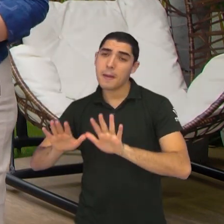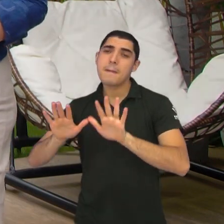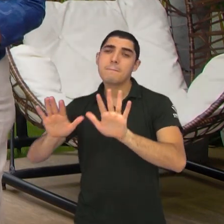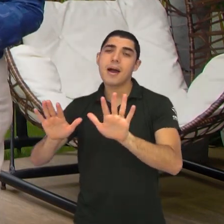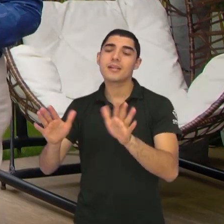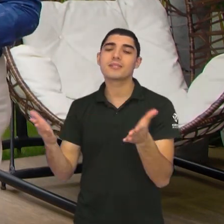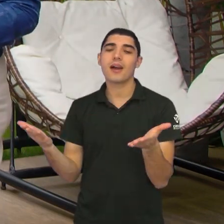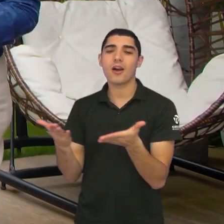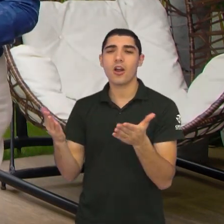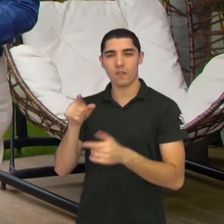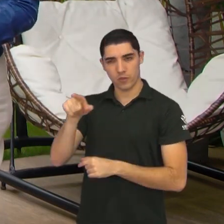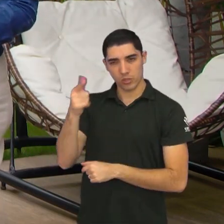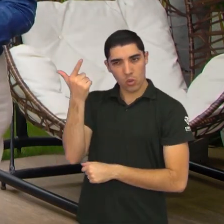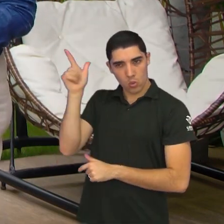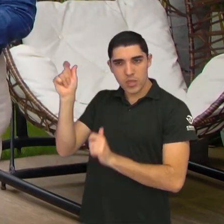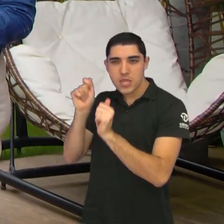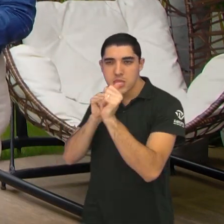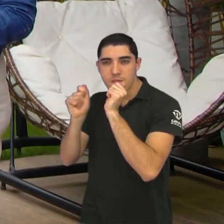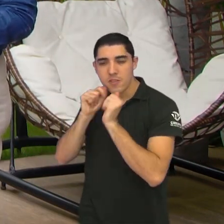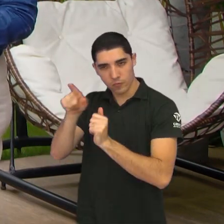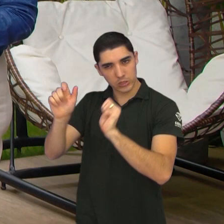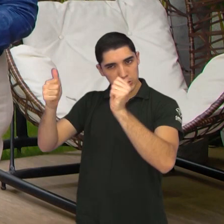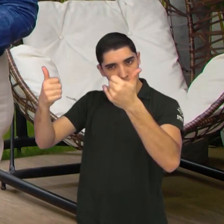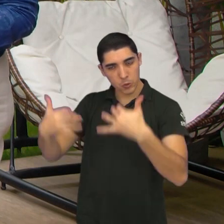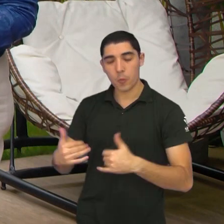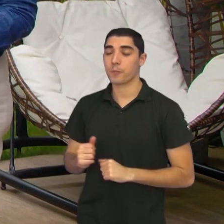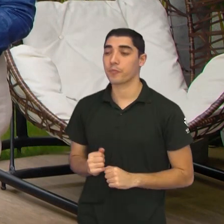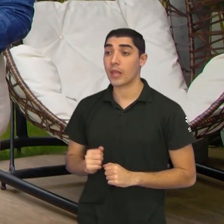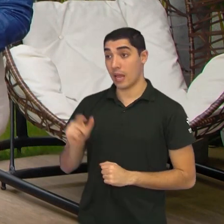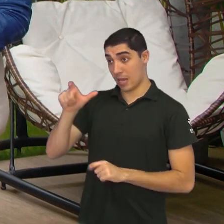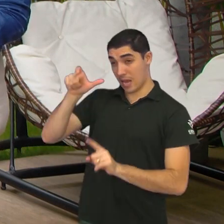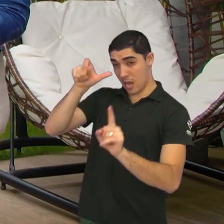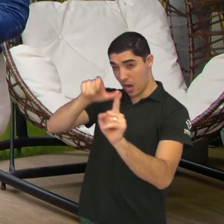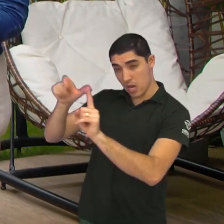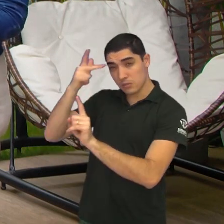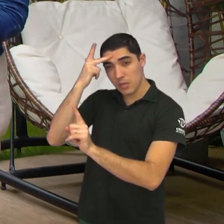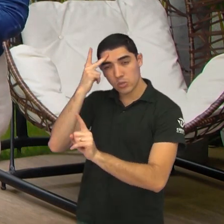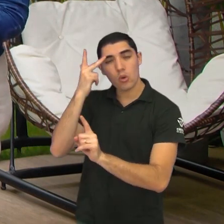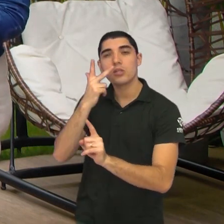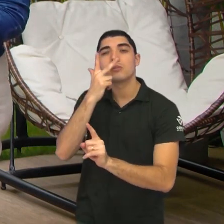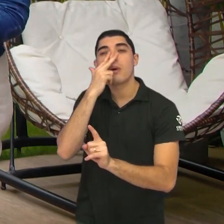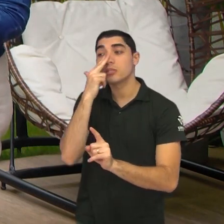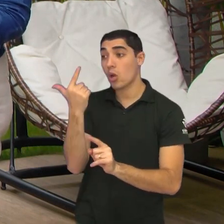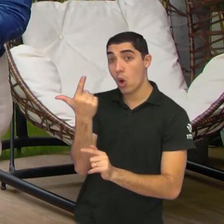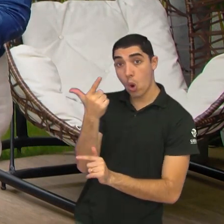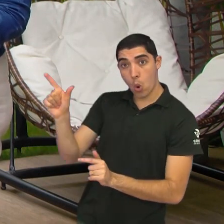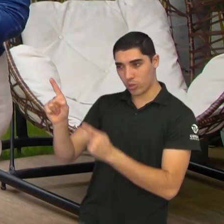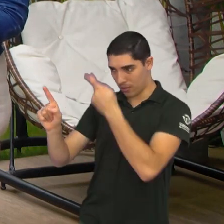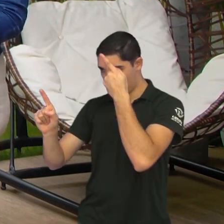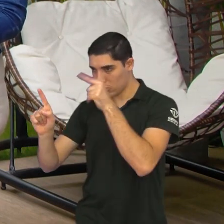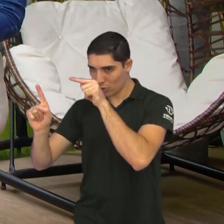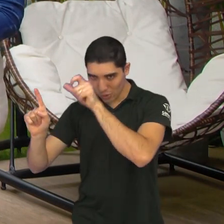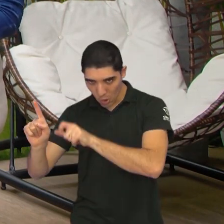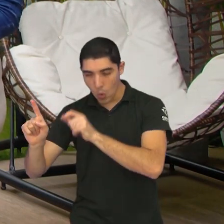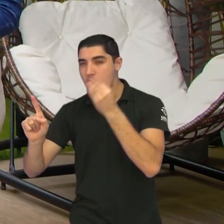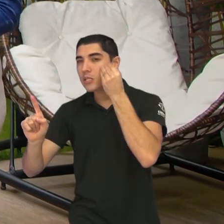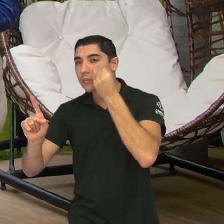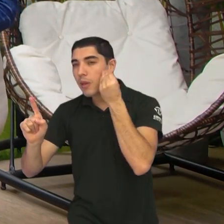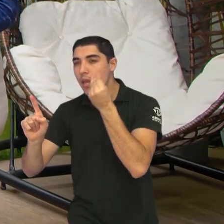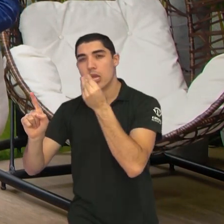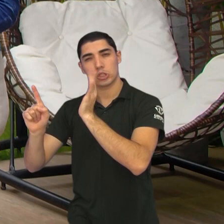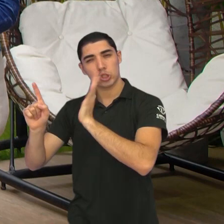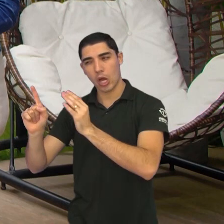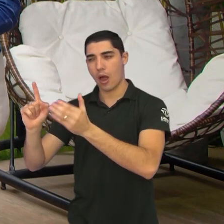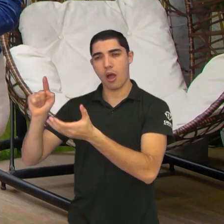fim, mas para encerrar, você disse uma vez numa entrevista que as pessoas estão deixando de ouvir pessoas que já passaram pelas